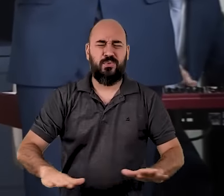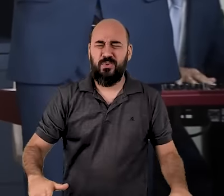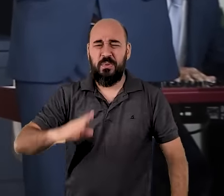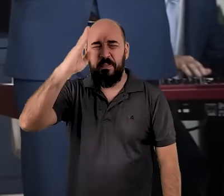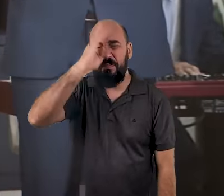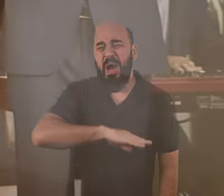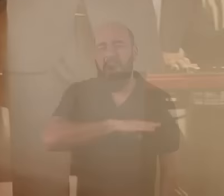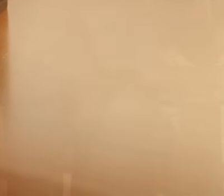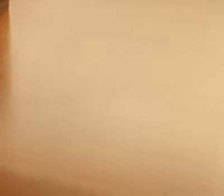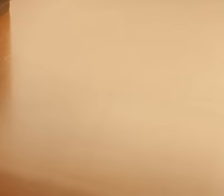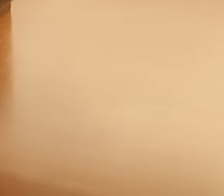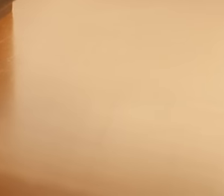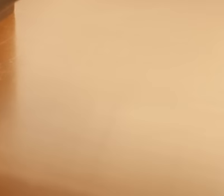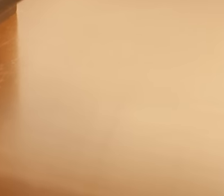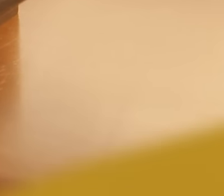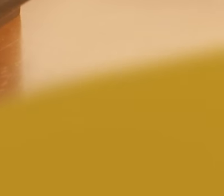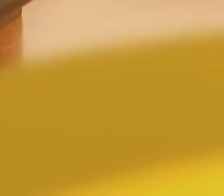provado.